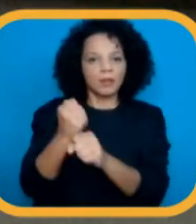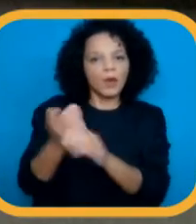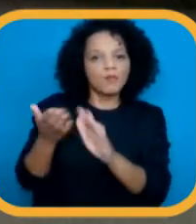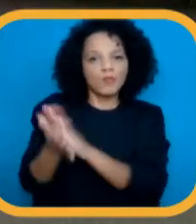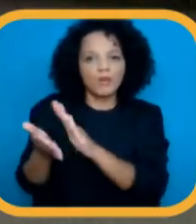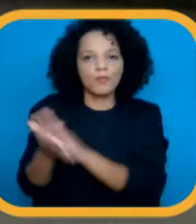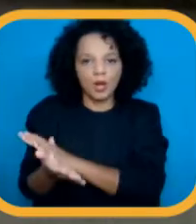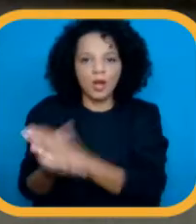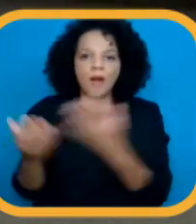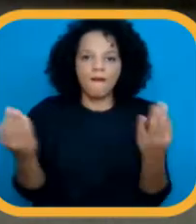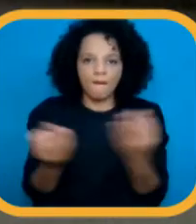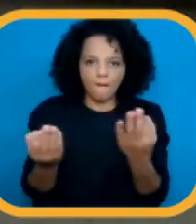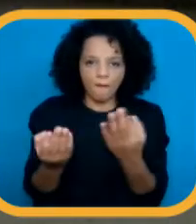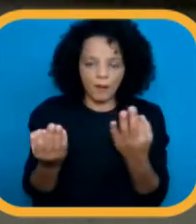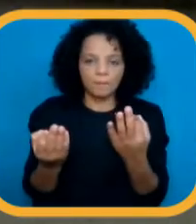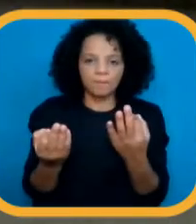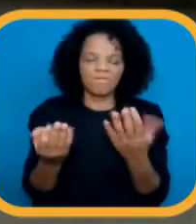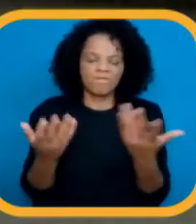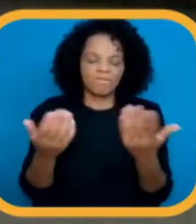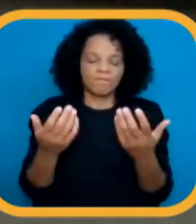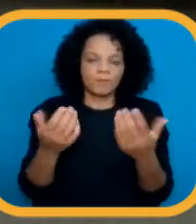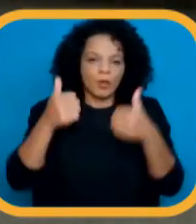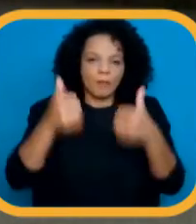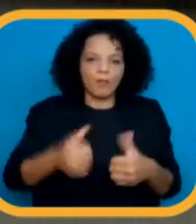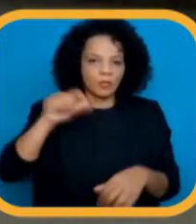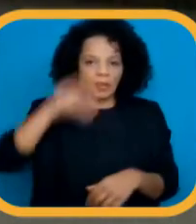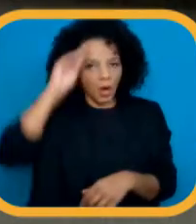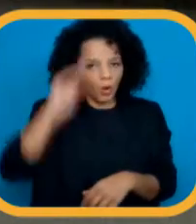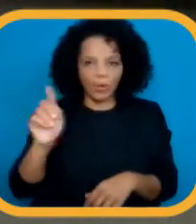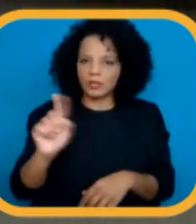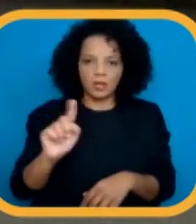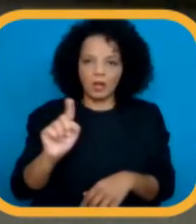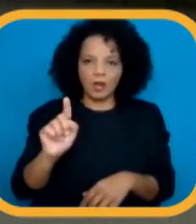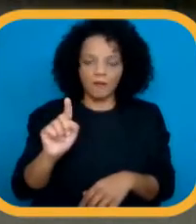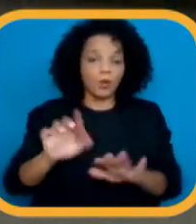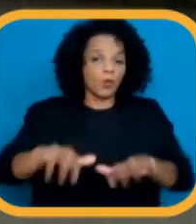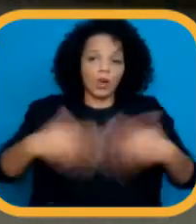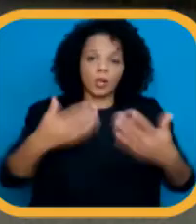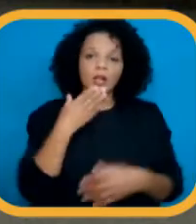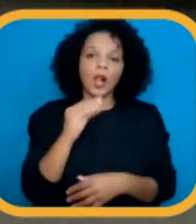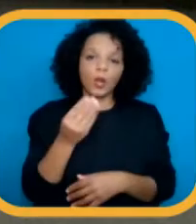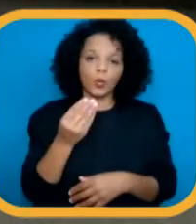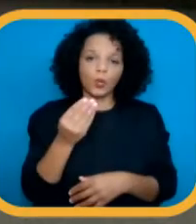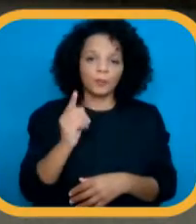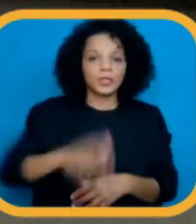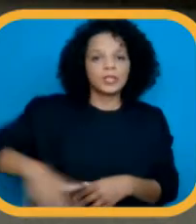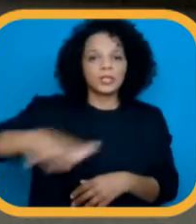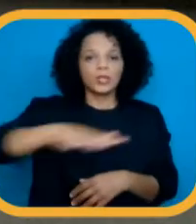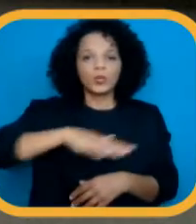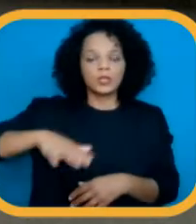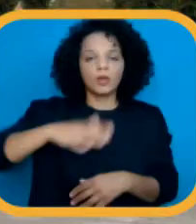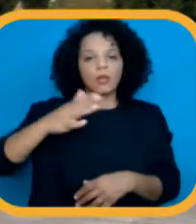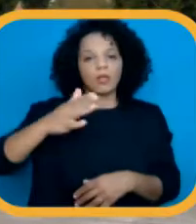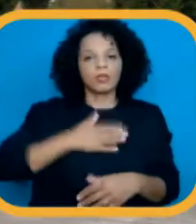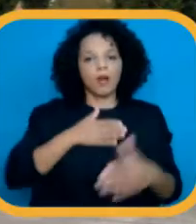experiência para o mercado de trabalho, que certamente são desagradáveis e desaconselháveis para qualquer aluno. Portanto, há aqui uma